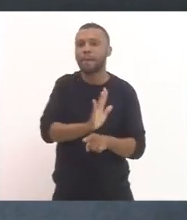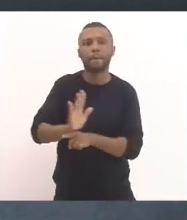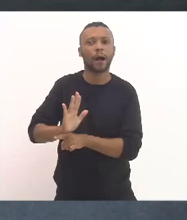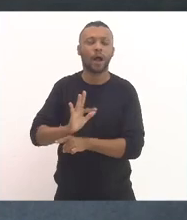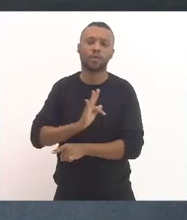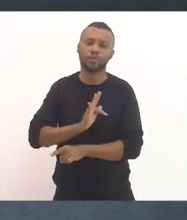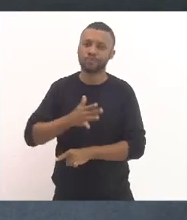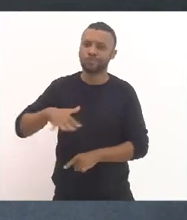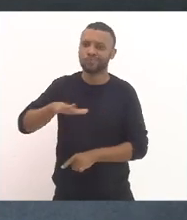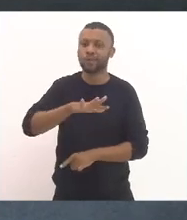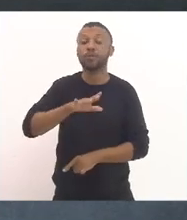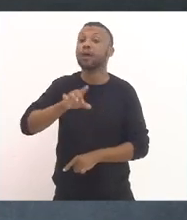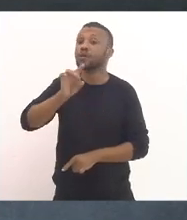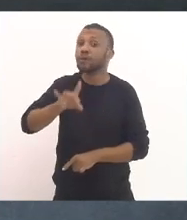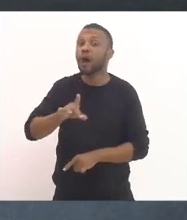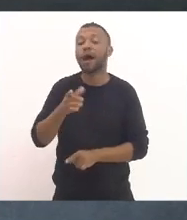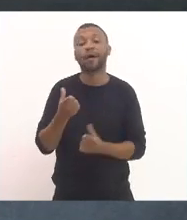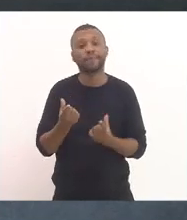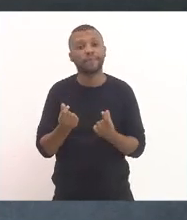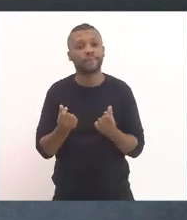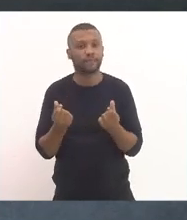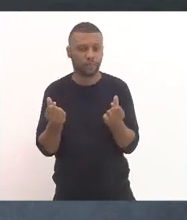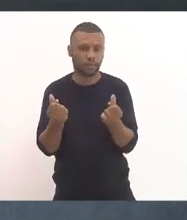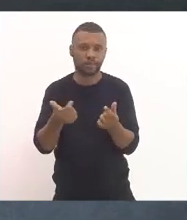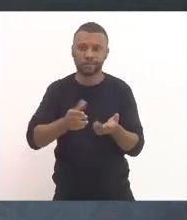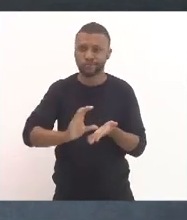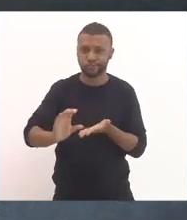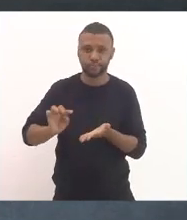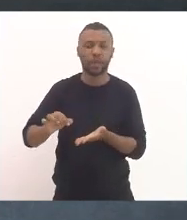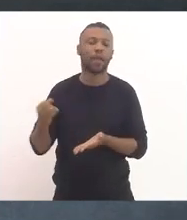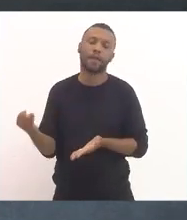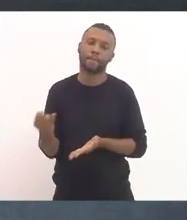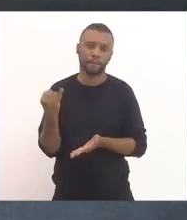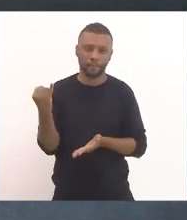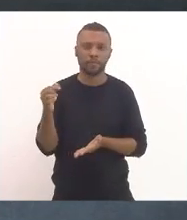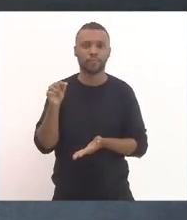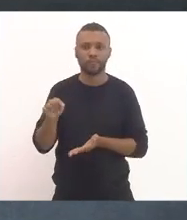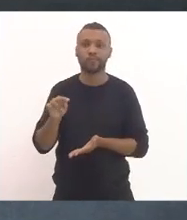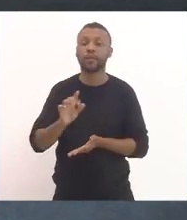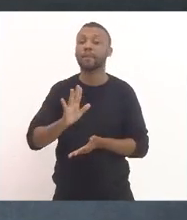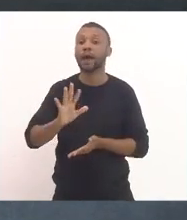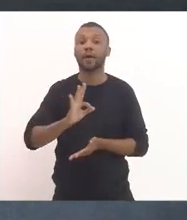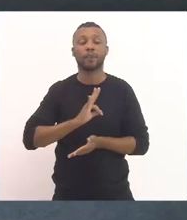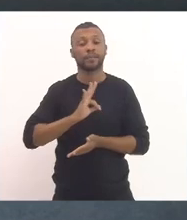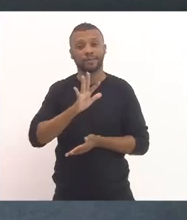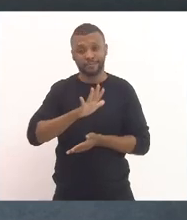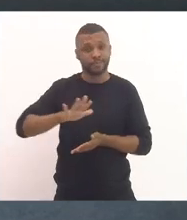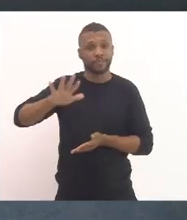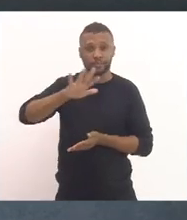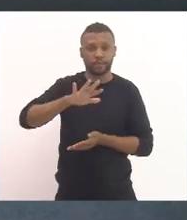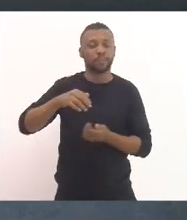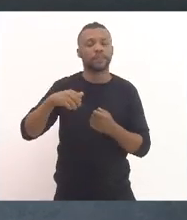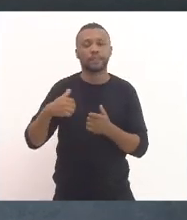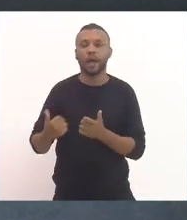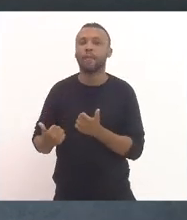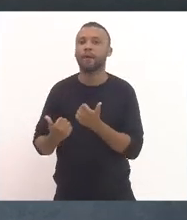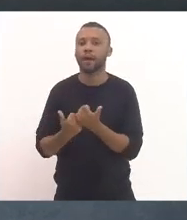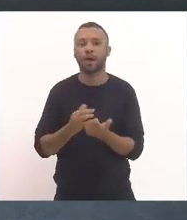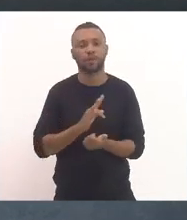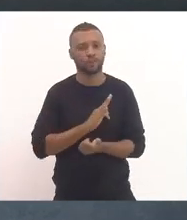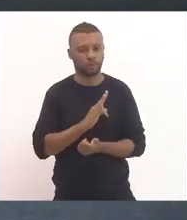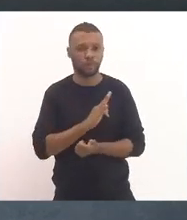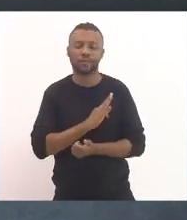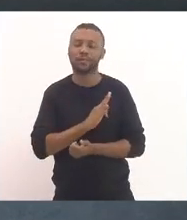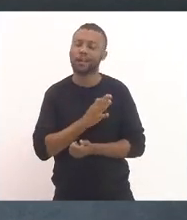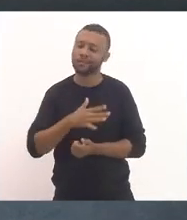policiais não é somente a questão financeira que é fundamental mas a princípio Olá tudo precisa abraçar os seus policiais que